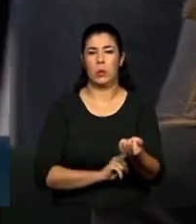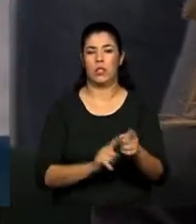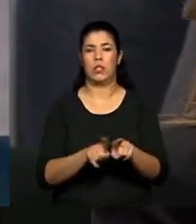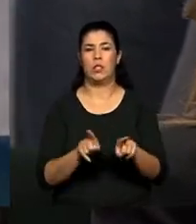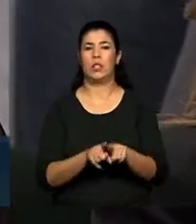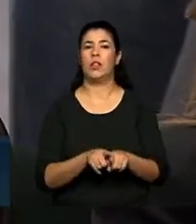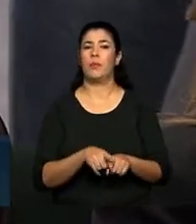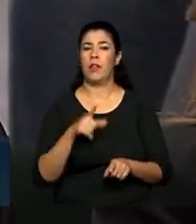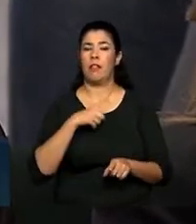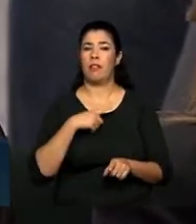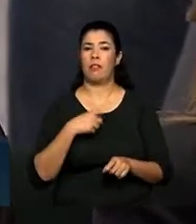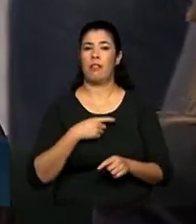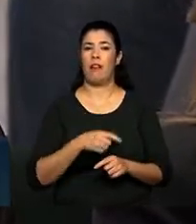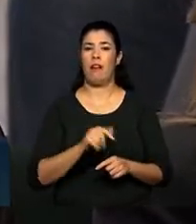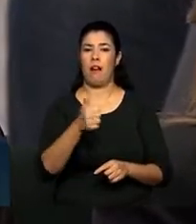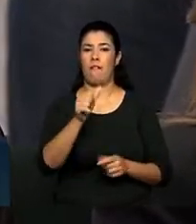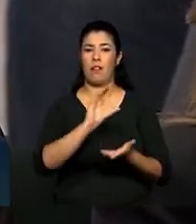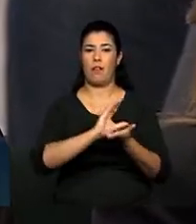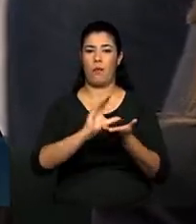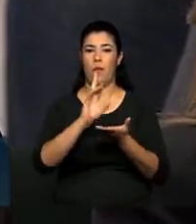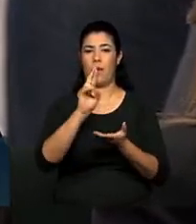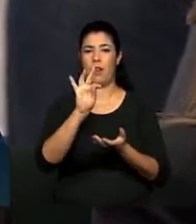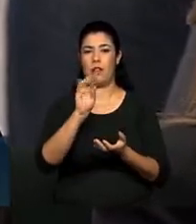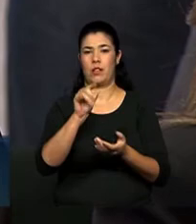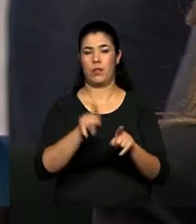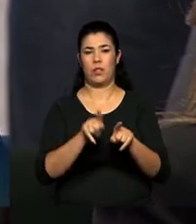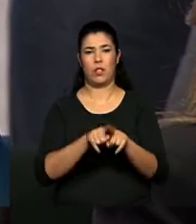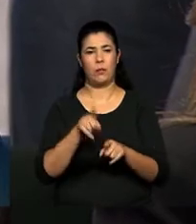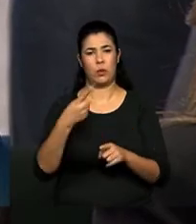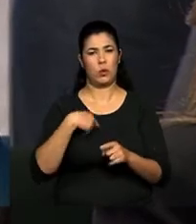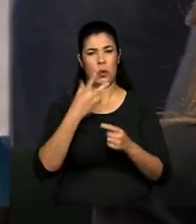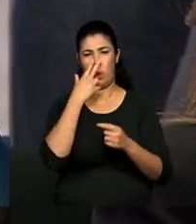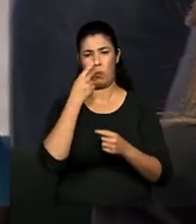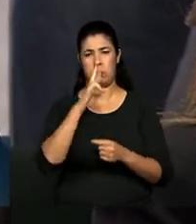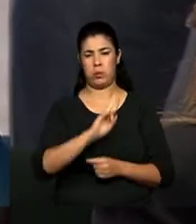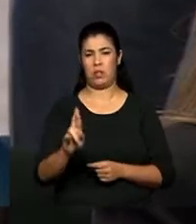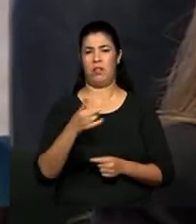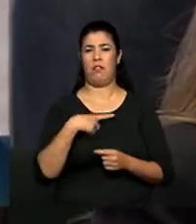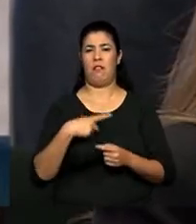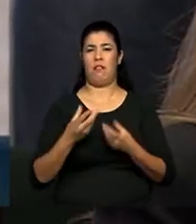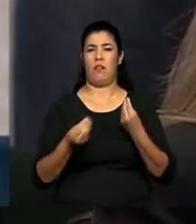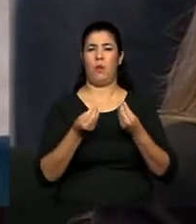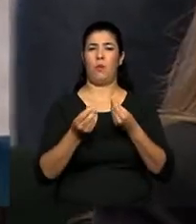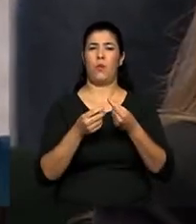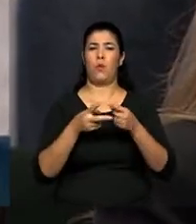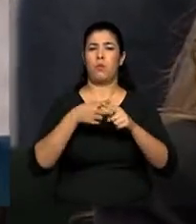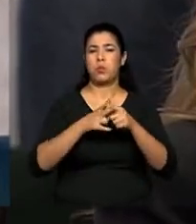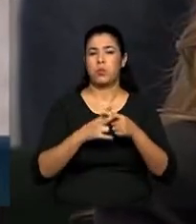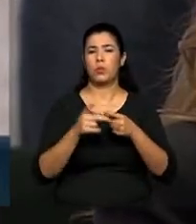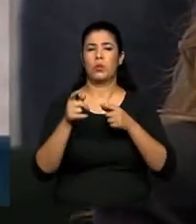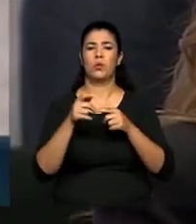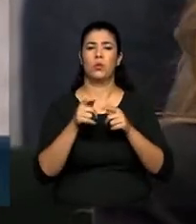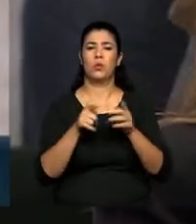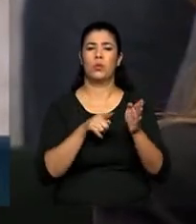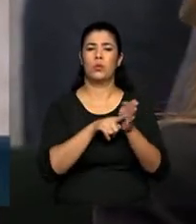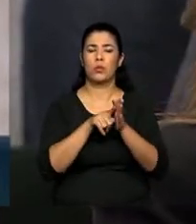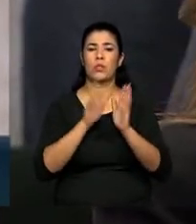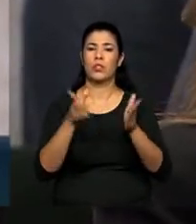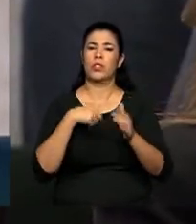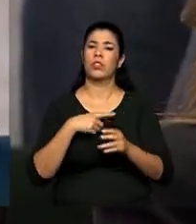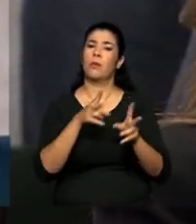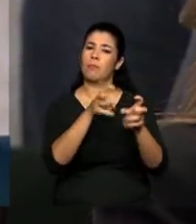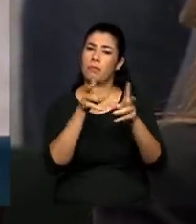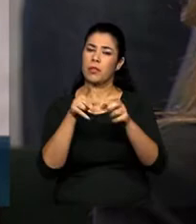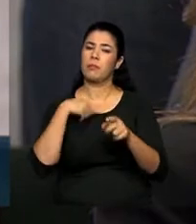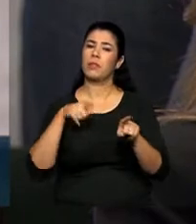mantida pela agência? E o senhor negou que o governo esteja tentando qualquer flexibilização nas medidas do ajuste fiscal. Mas a gente já viu várias vezes aqui